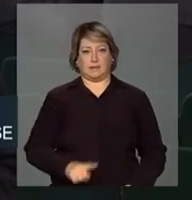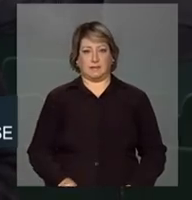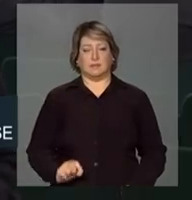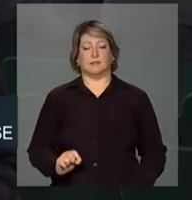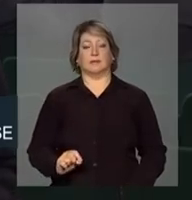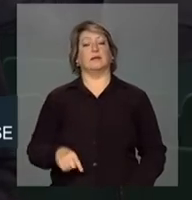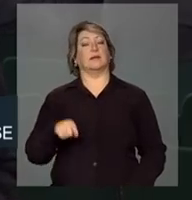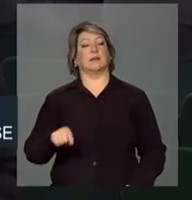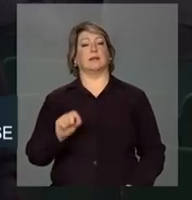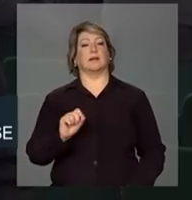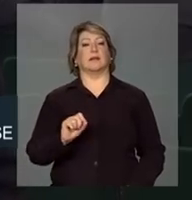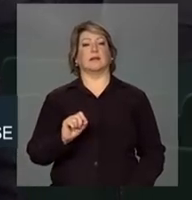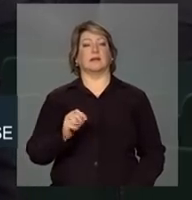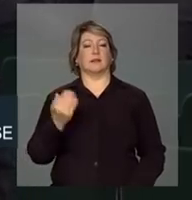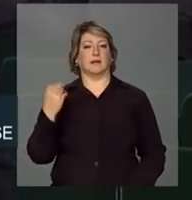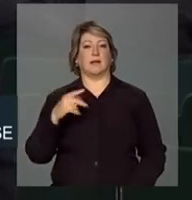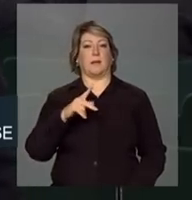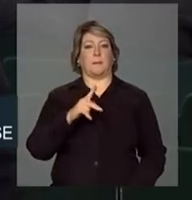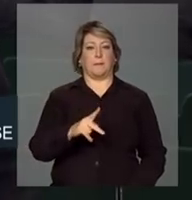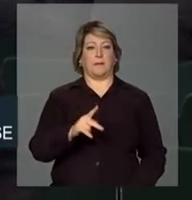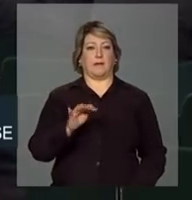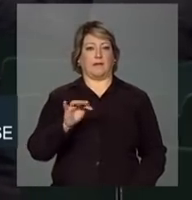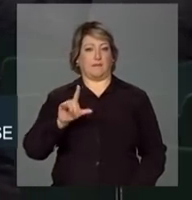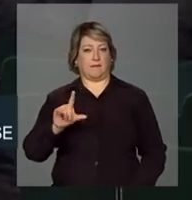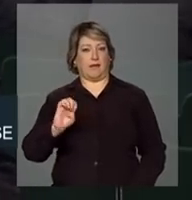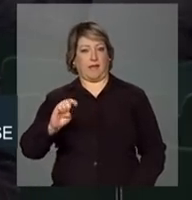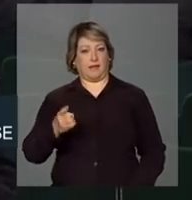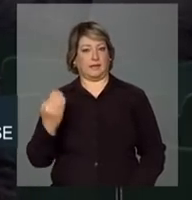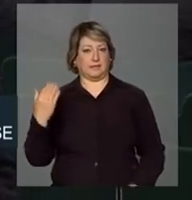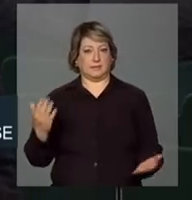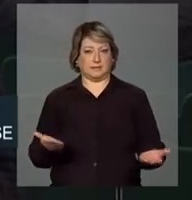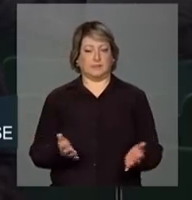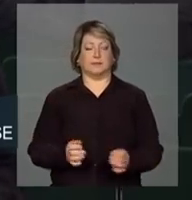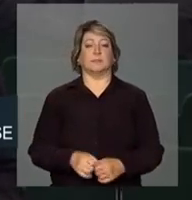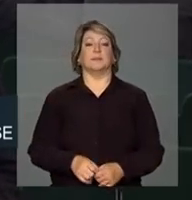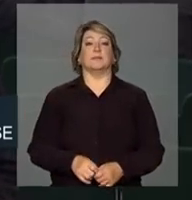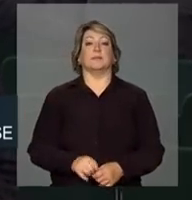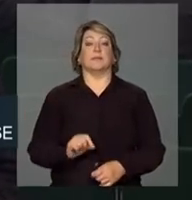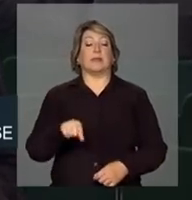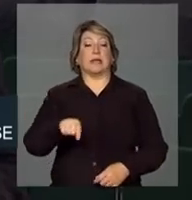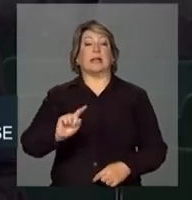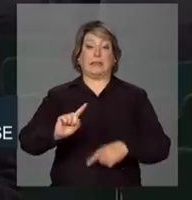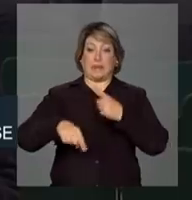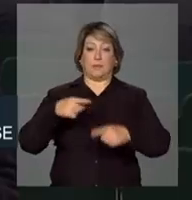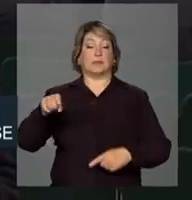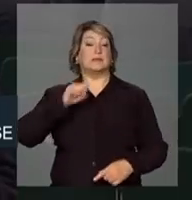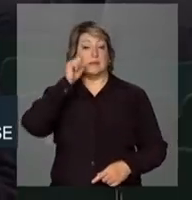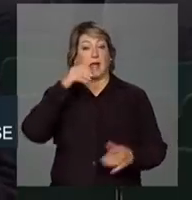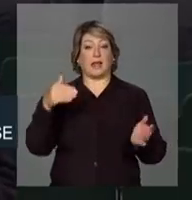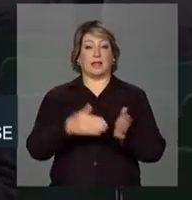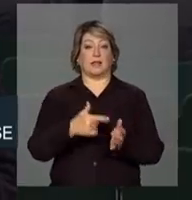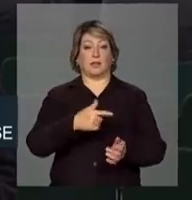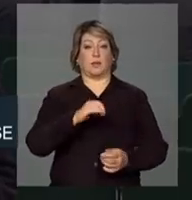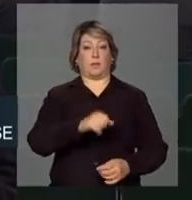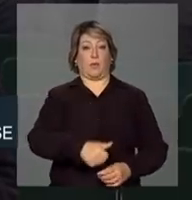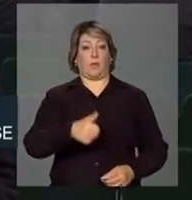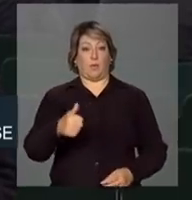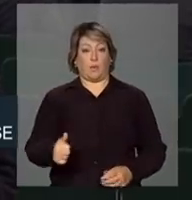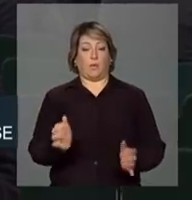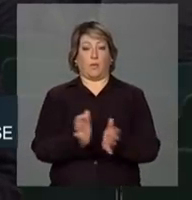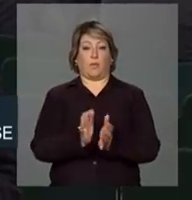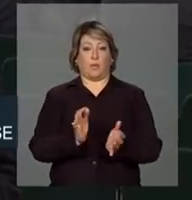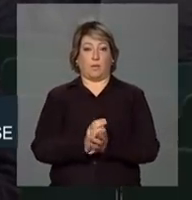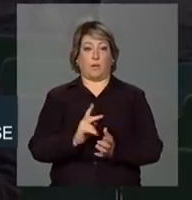pela legenda antiga do PFL. E depois foi senador até 2011 pelo